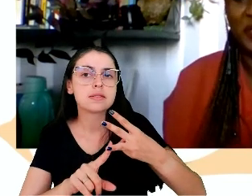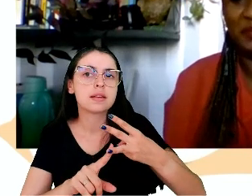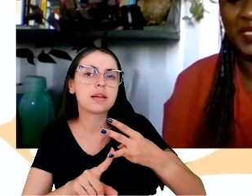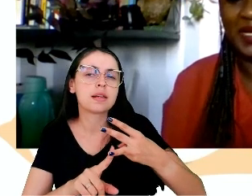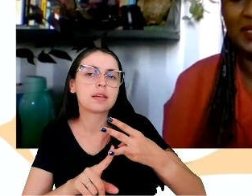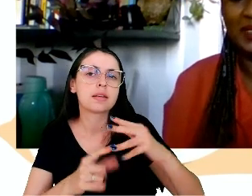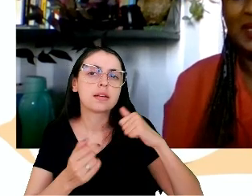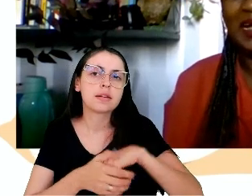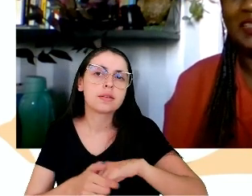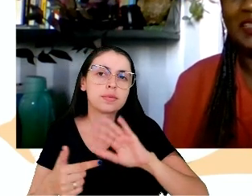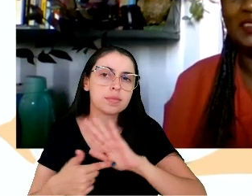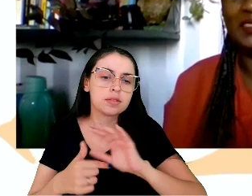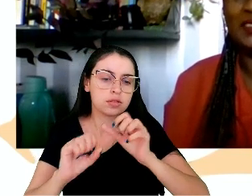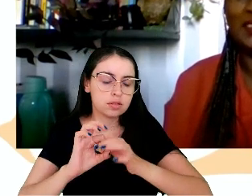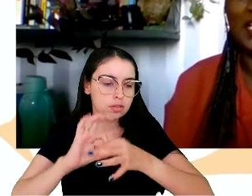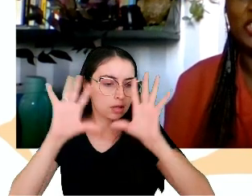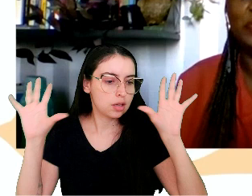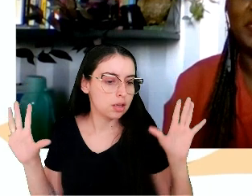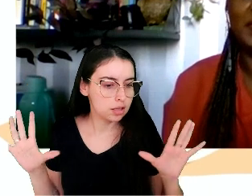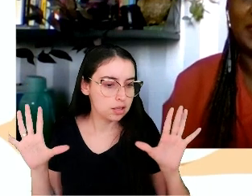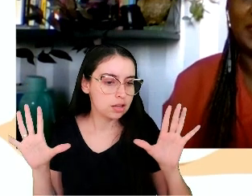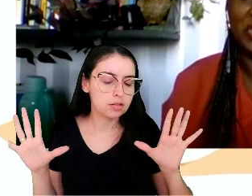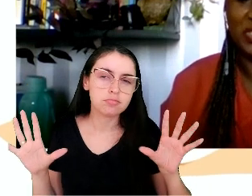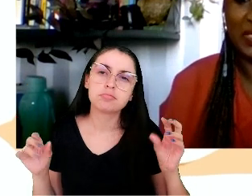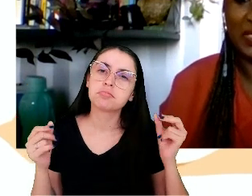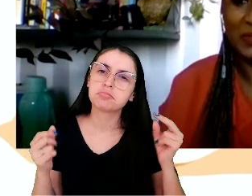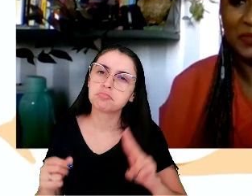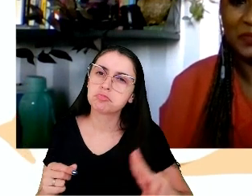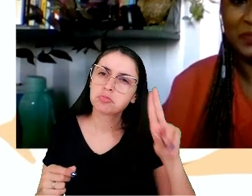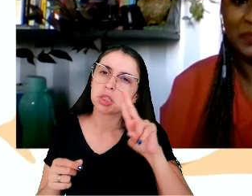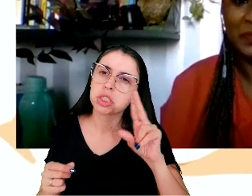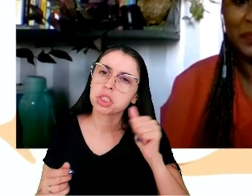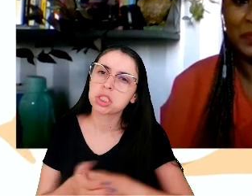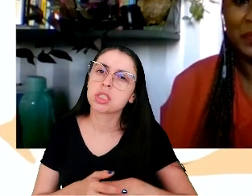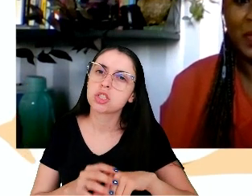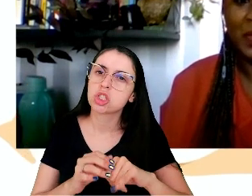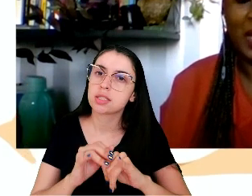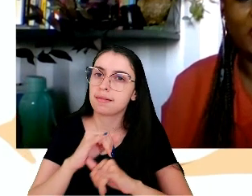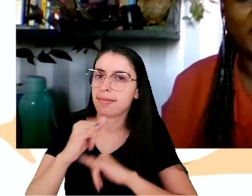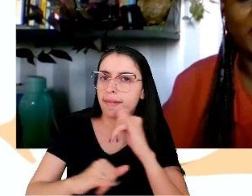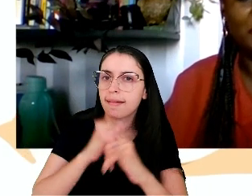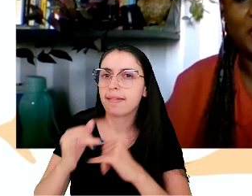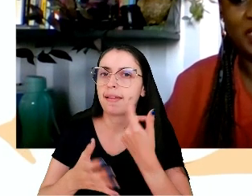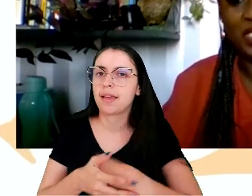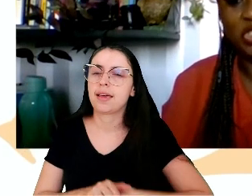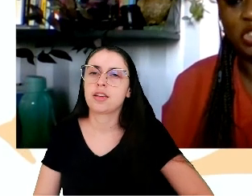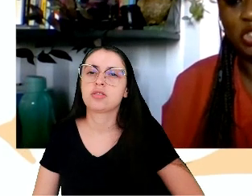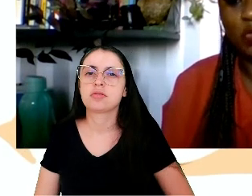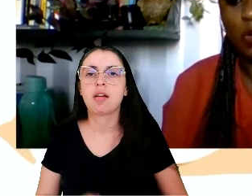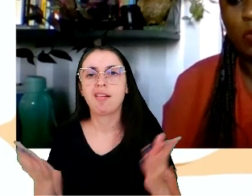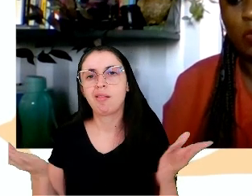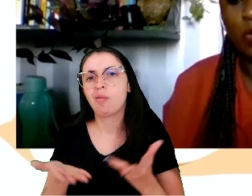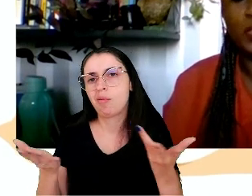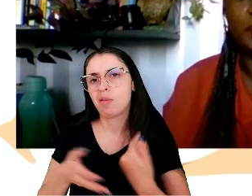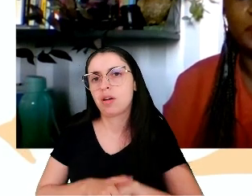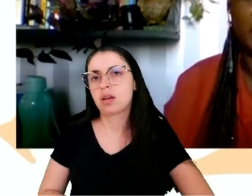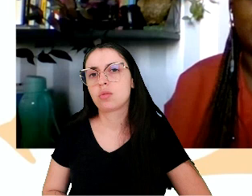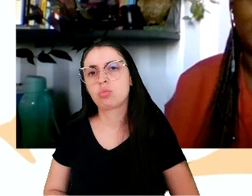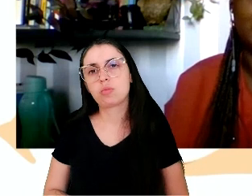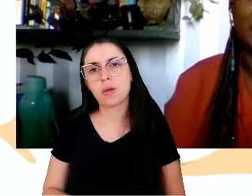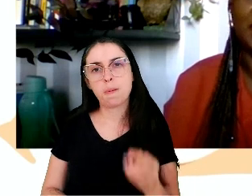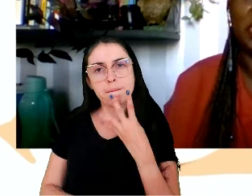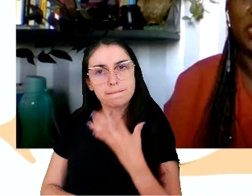controle que foi ampliada, a necessidade de presença digital. Agora, independente de quão